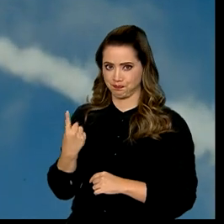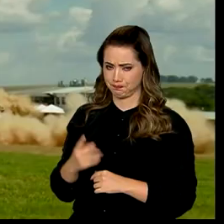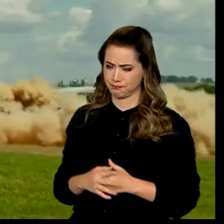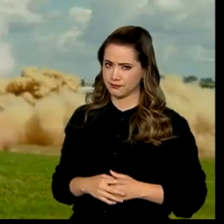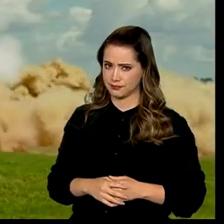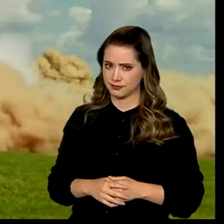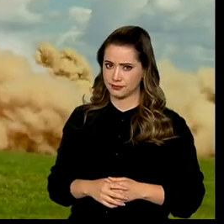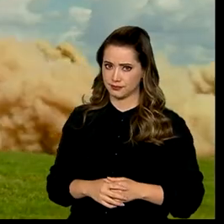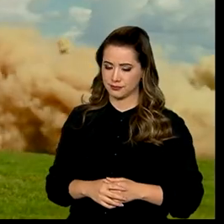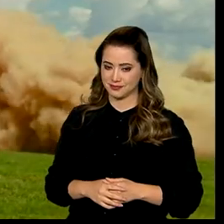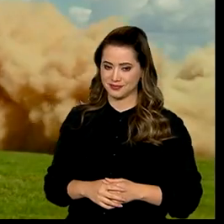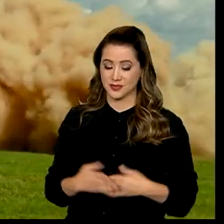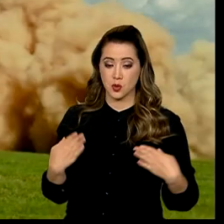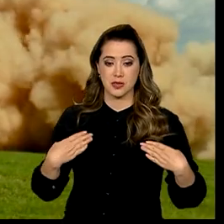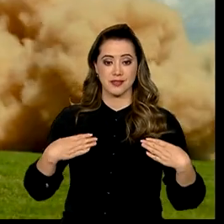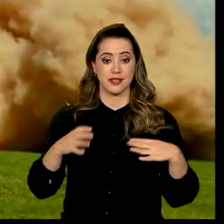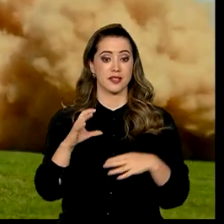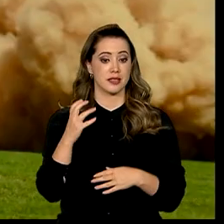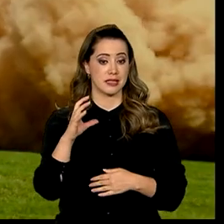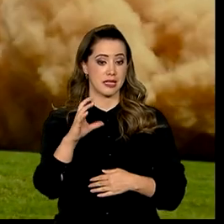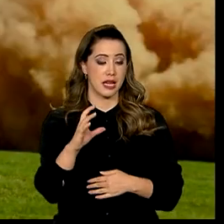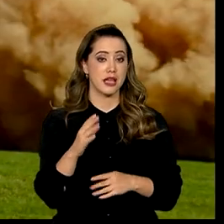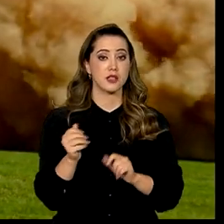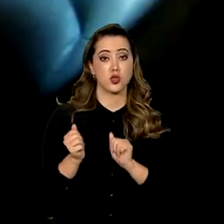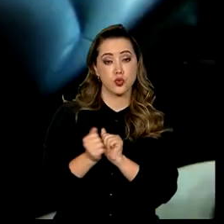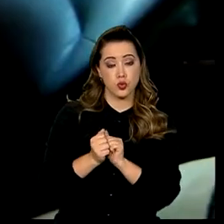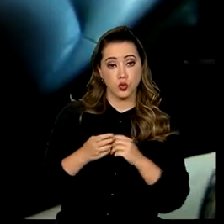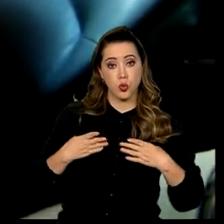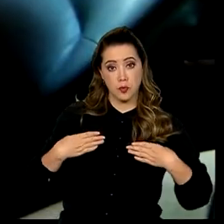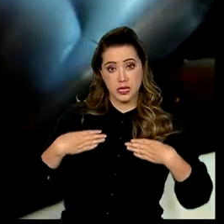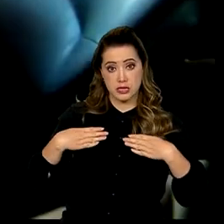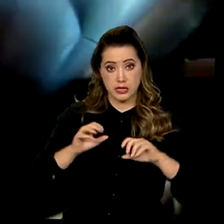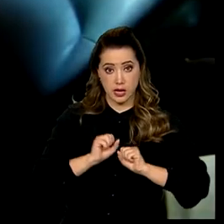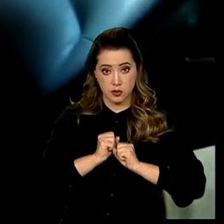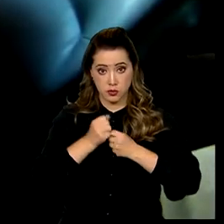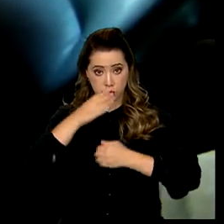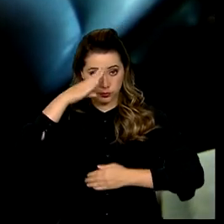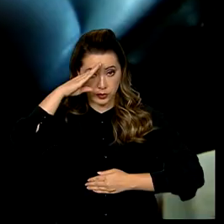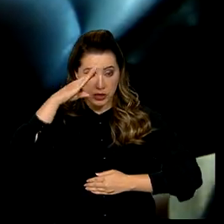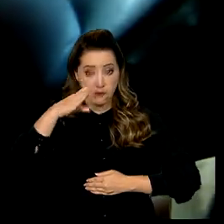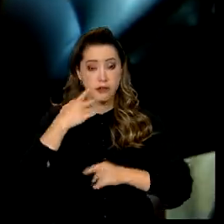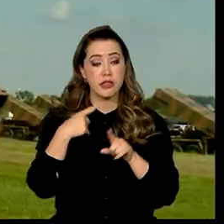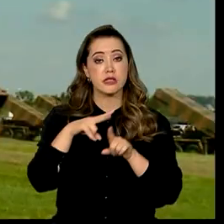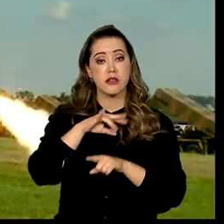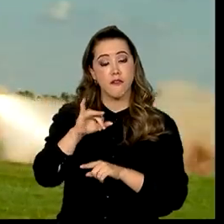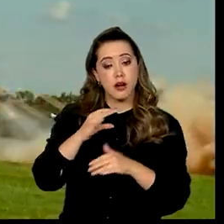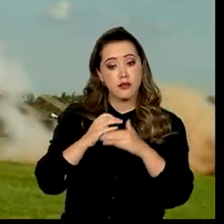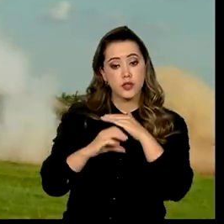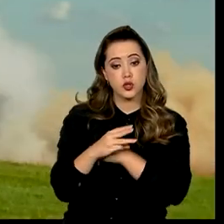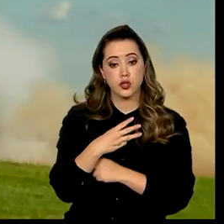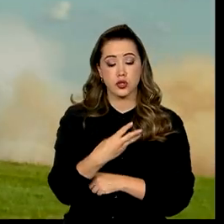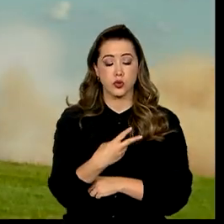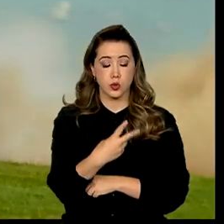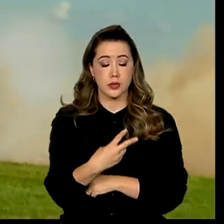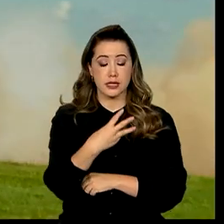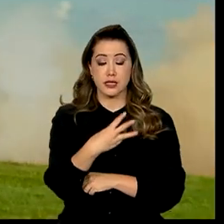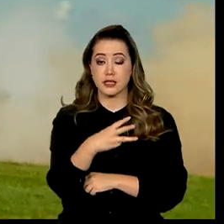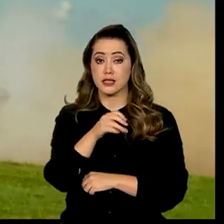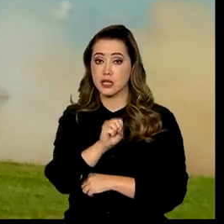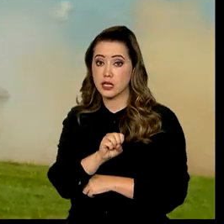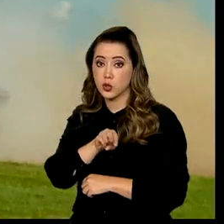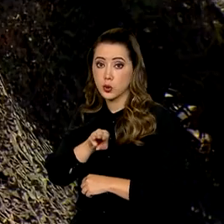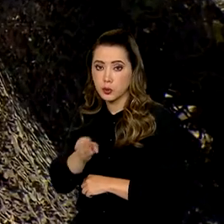Ciência, Tecnologia e Inovação e o Ministério da Defesa vão investir 238 milhões do